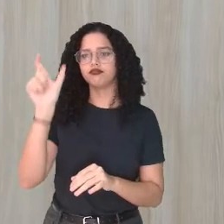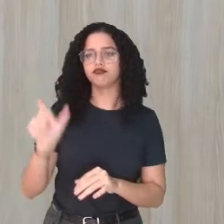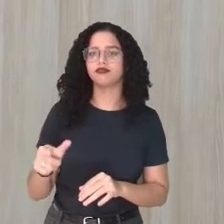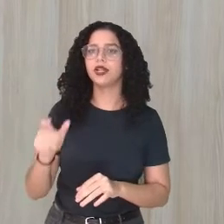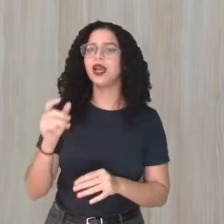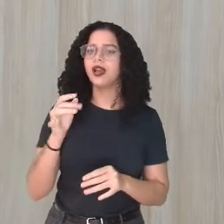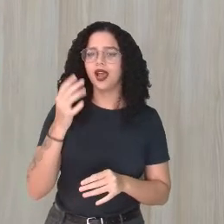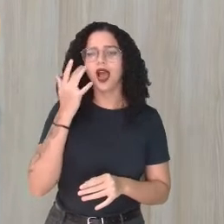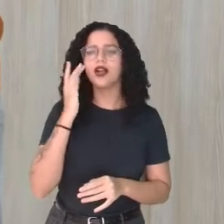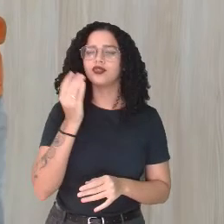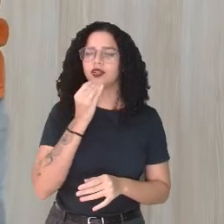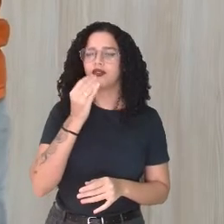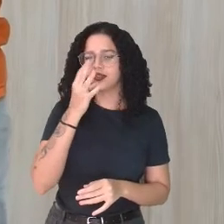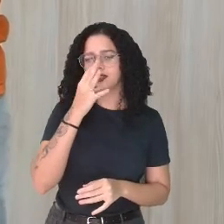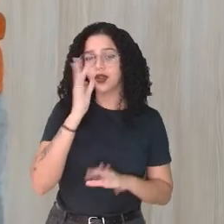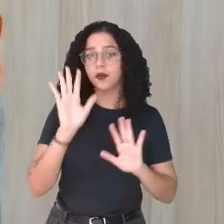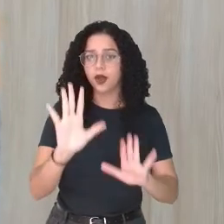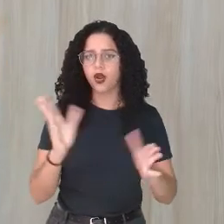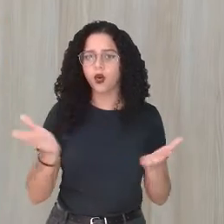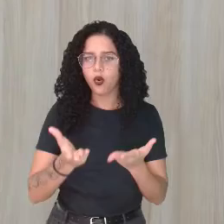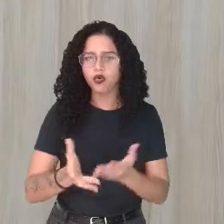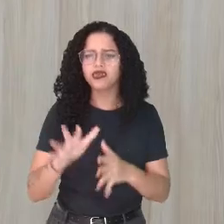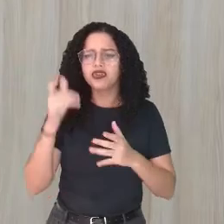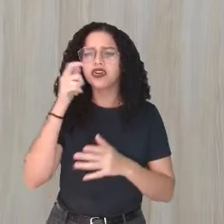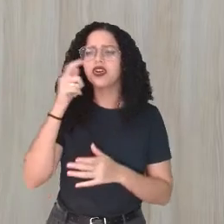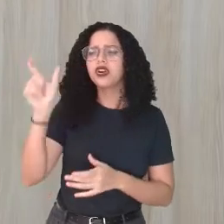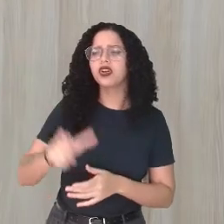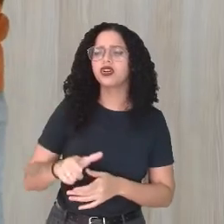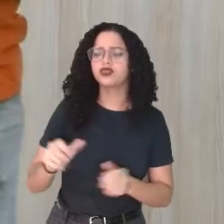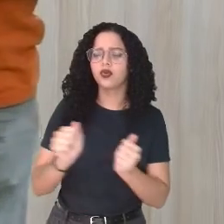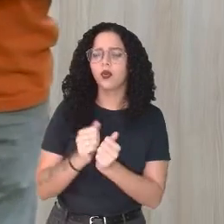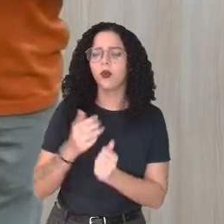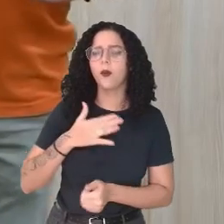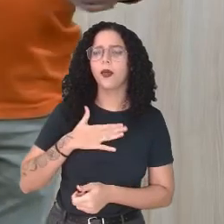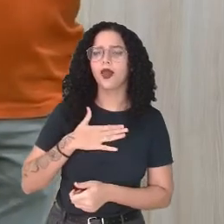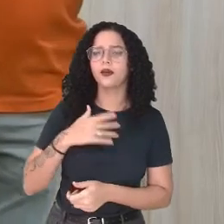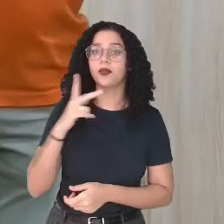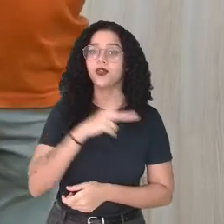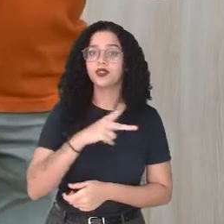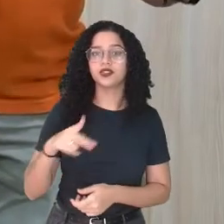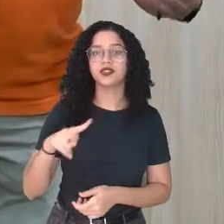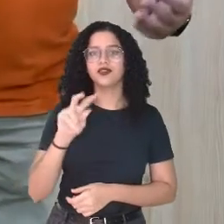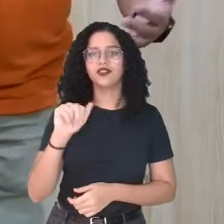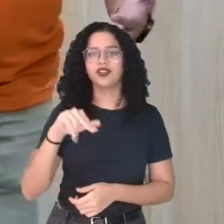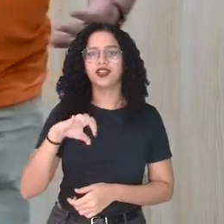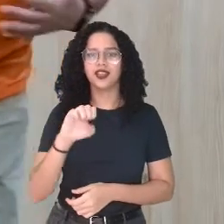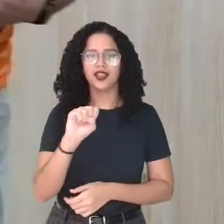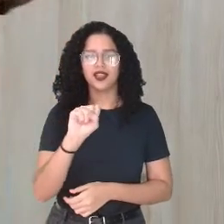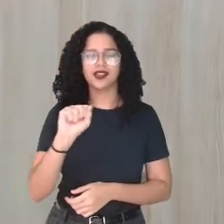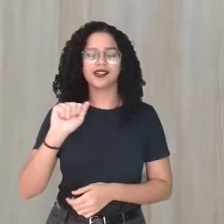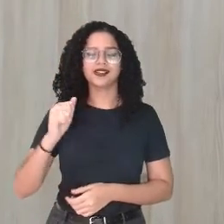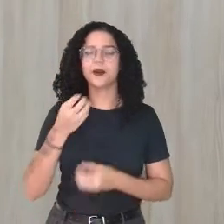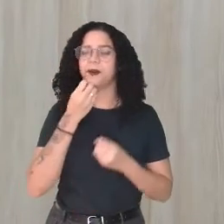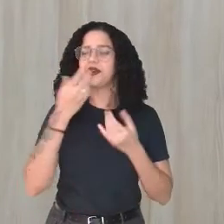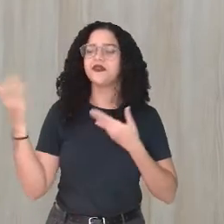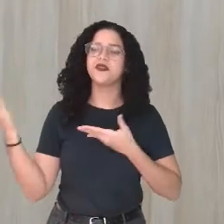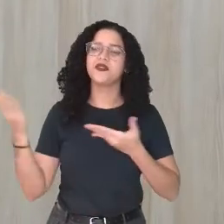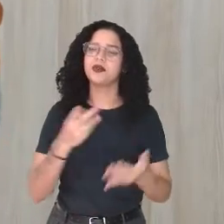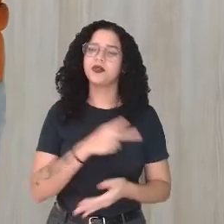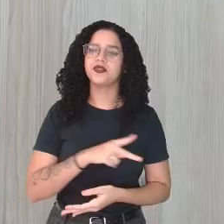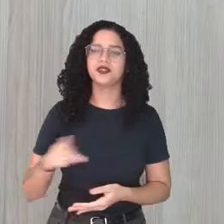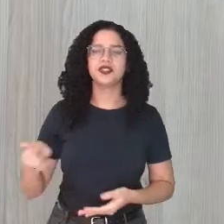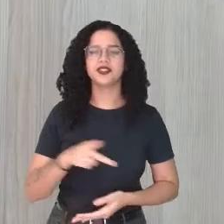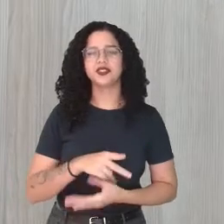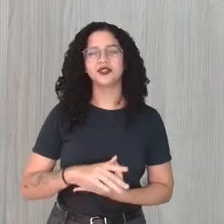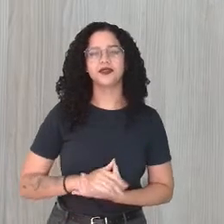assistindo aí. Mas hoje quem é que está aqui conosco, Billy Paul, para continuar essa aula? Professora Vanessa, seja bem-vinda,